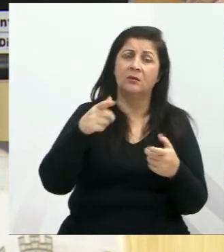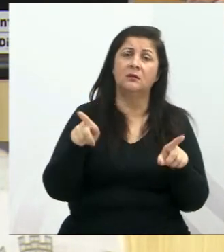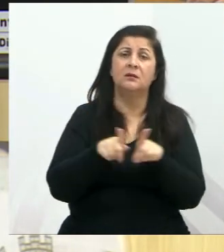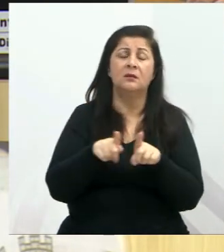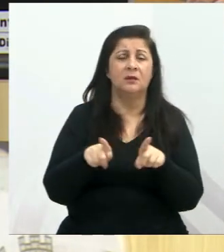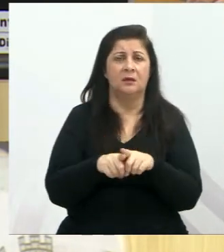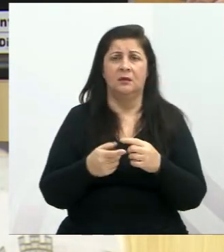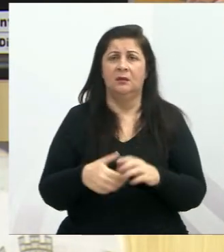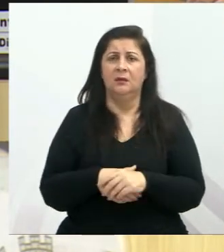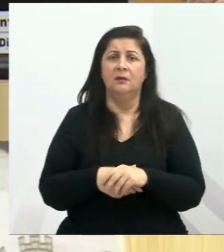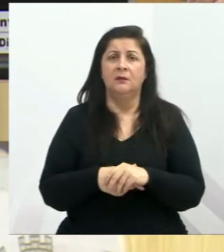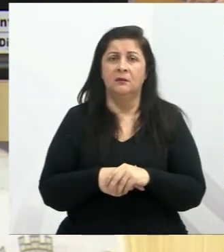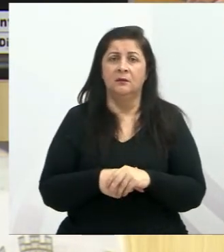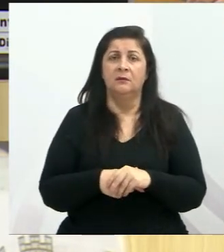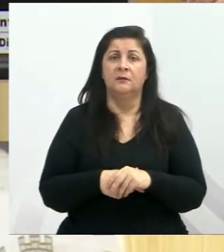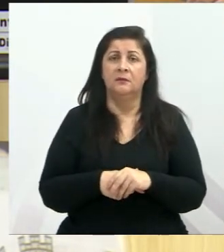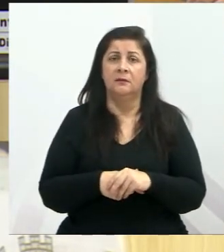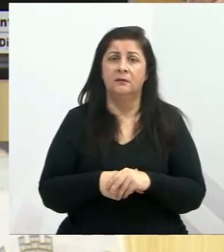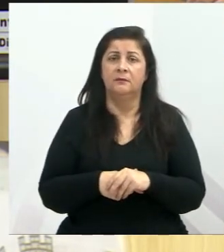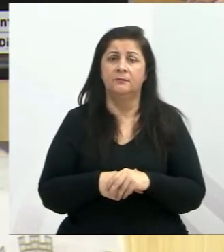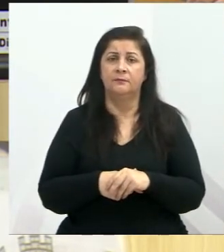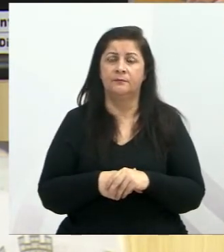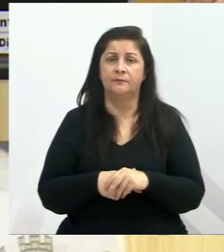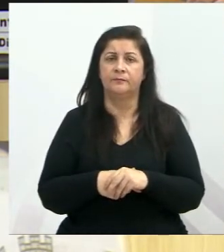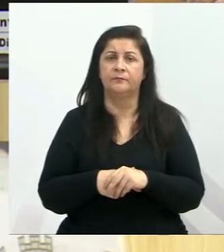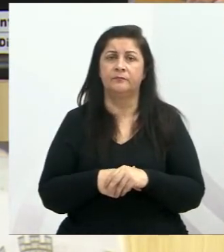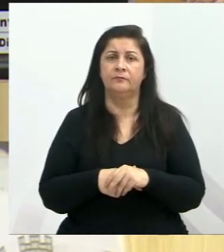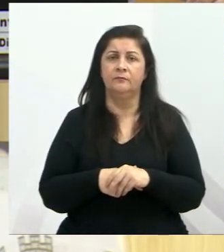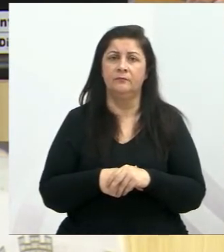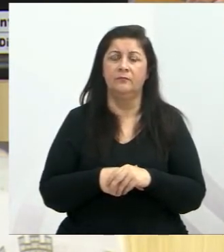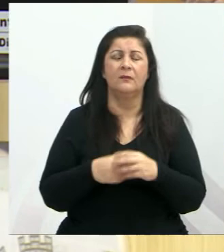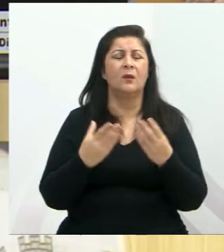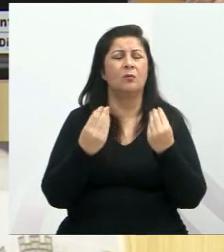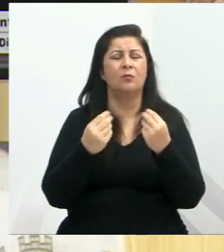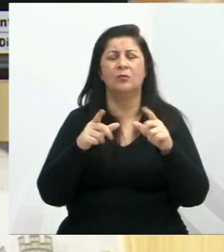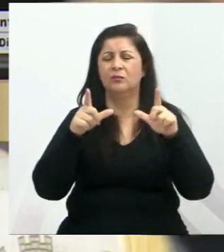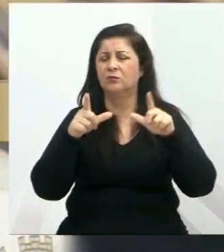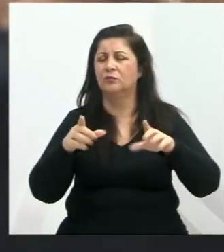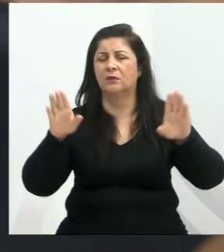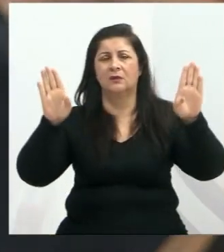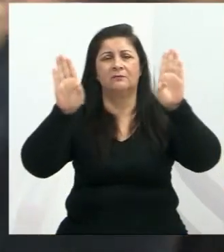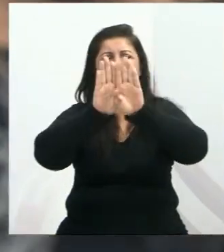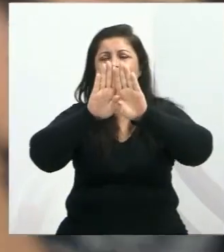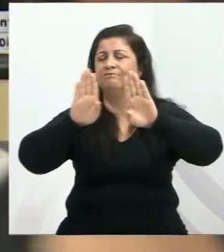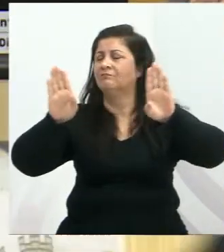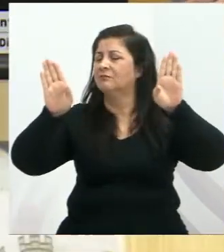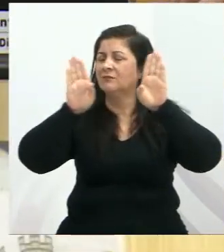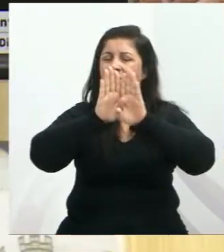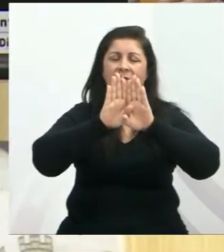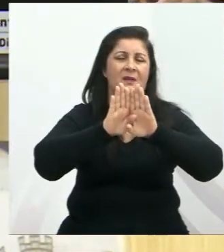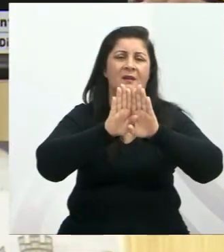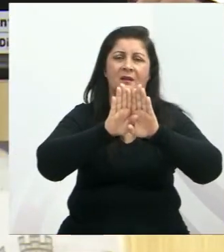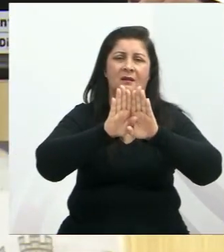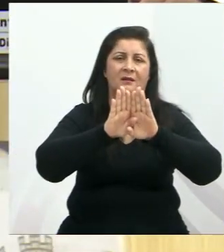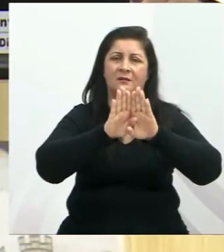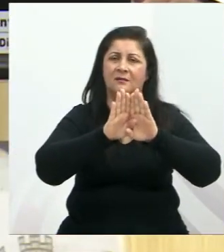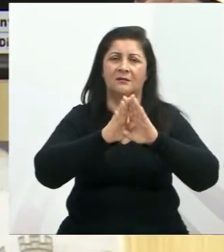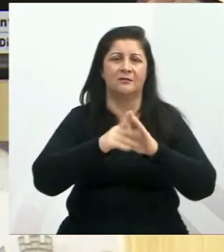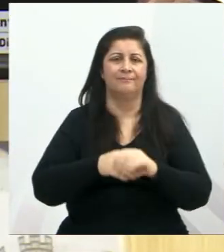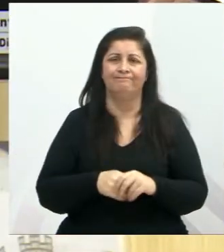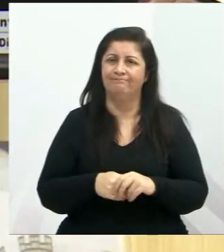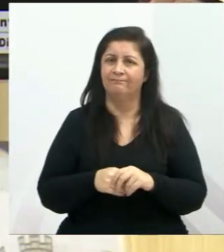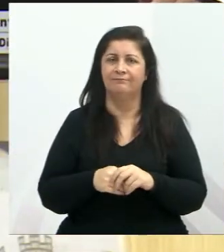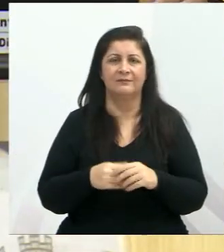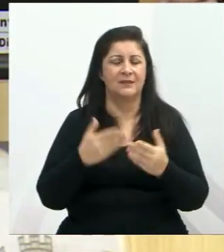viessem passar por isso. Comércios fechando na nossa cidade, já temos várias placas de vende-se, de